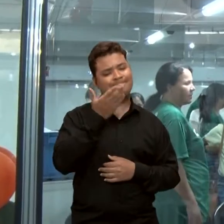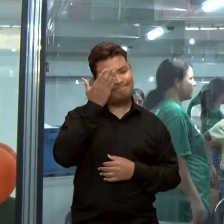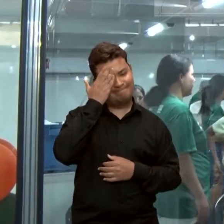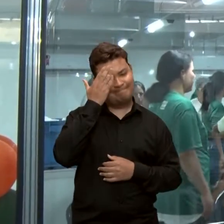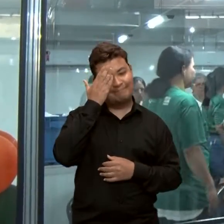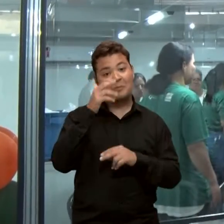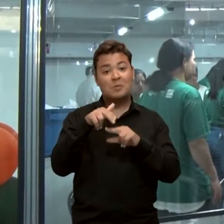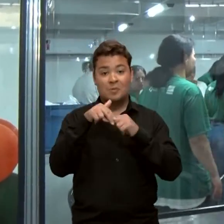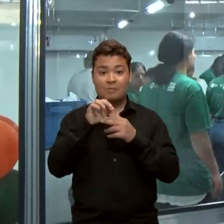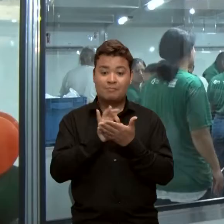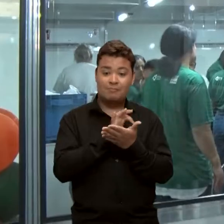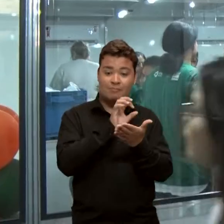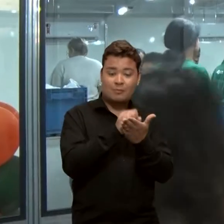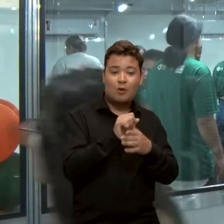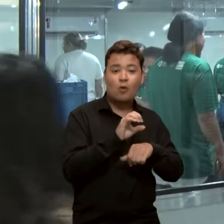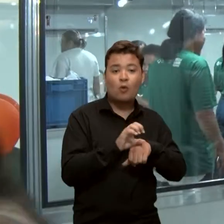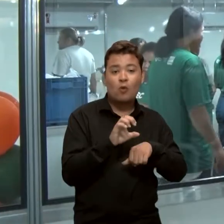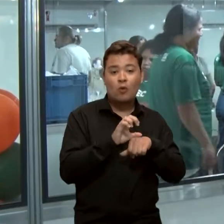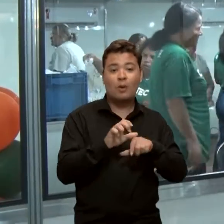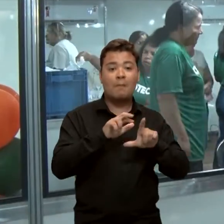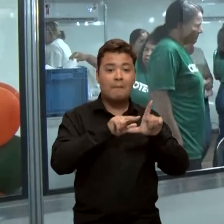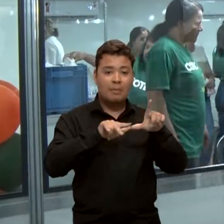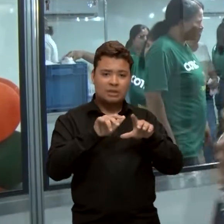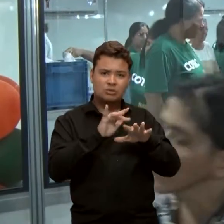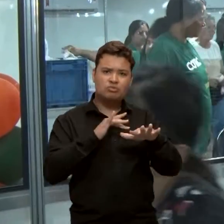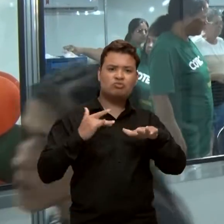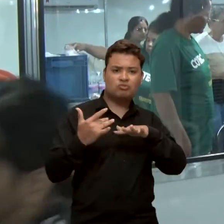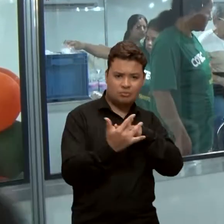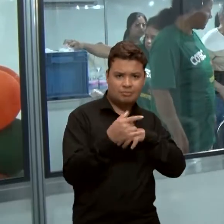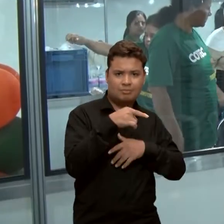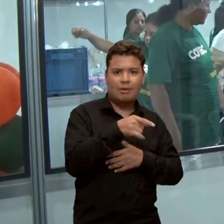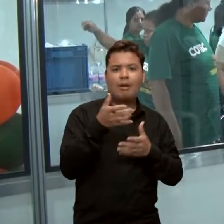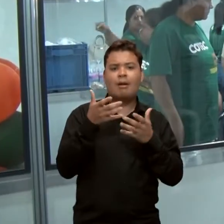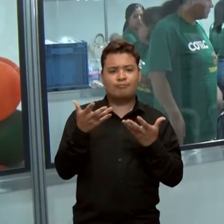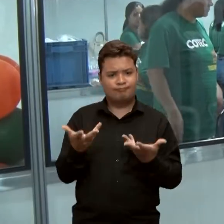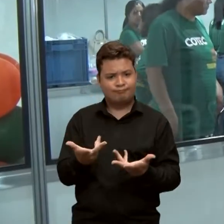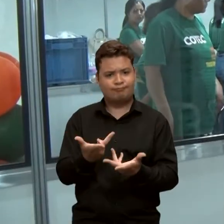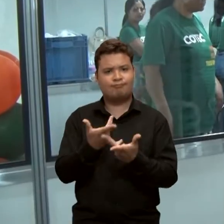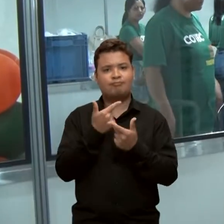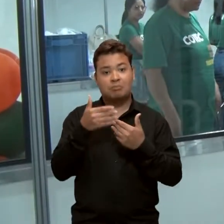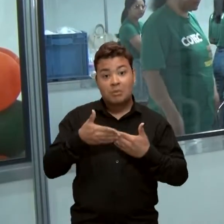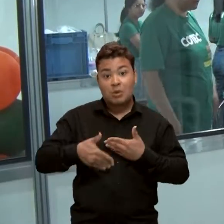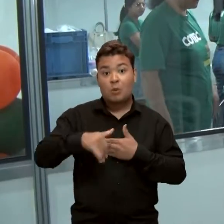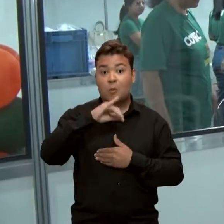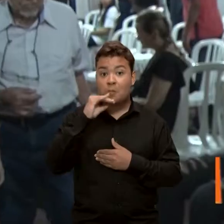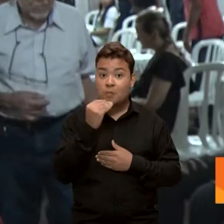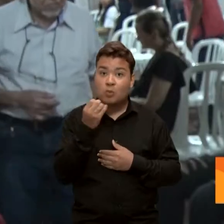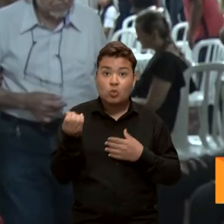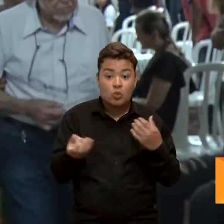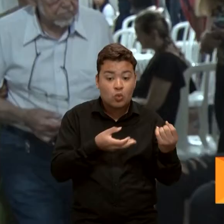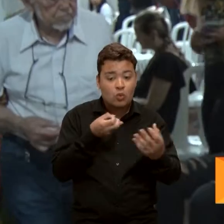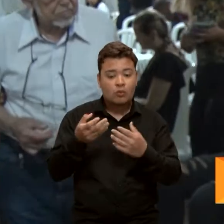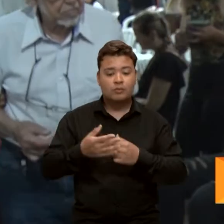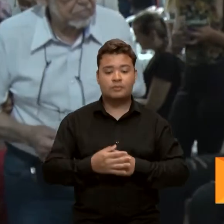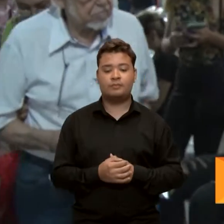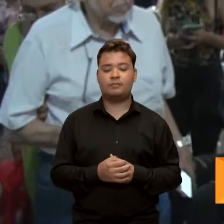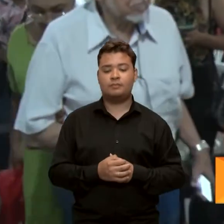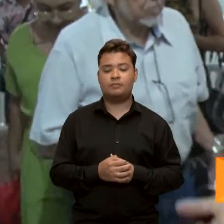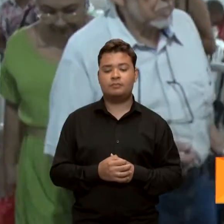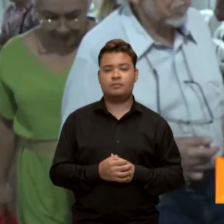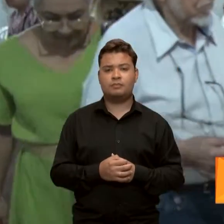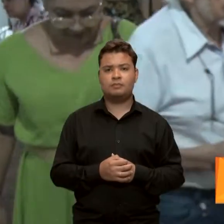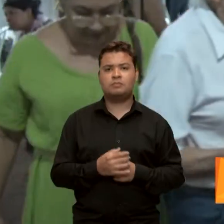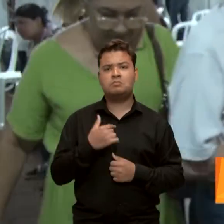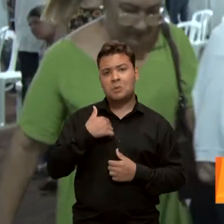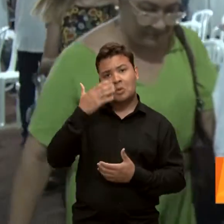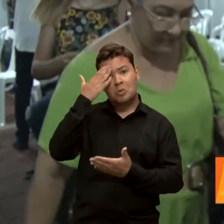inscrever no curso de mídias sociais. Ela quer se qualificar para novas oportunidades. Eu acredito que com